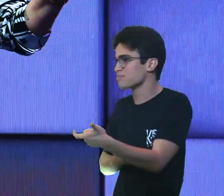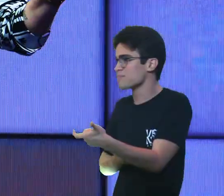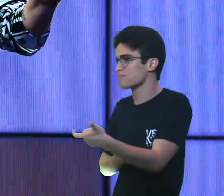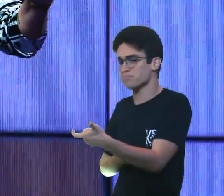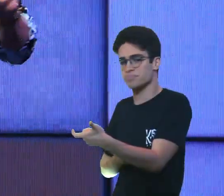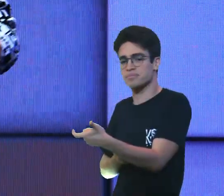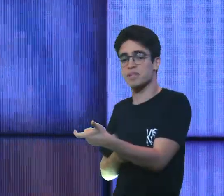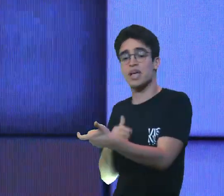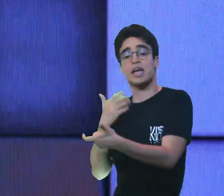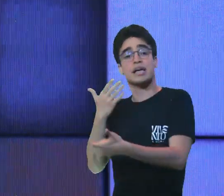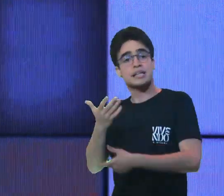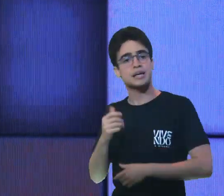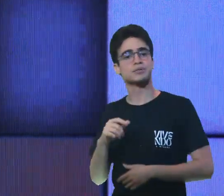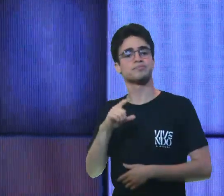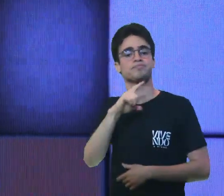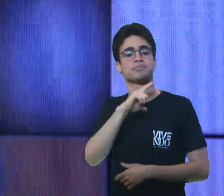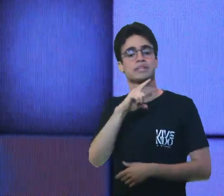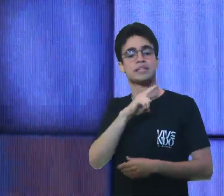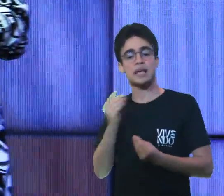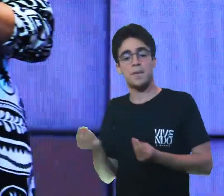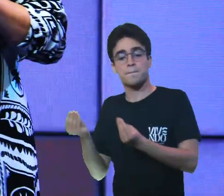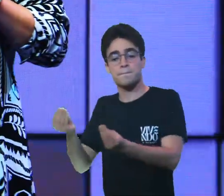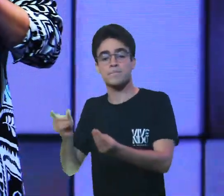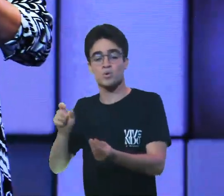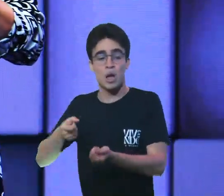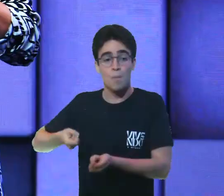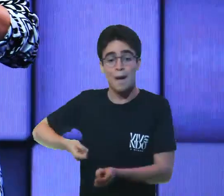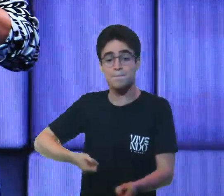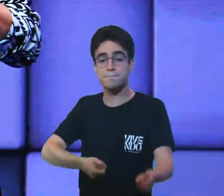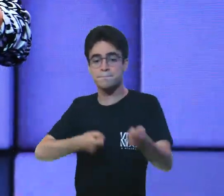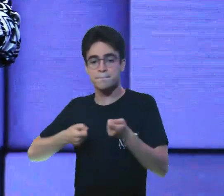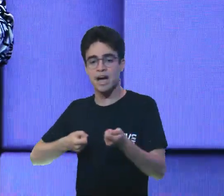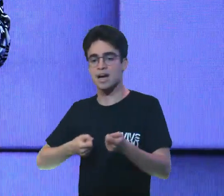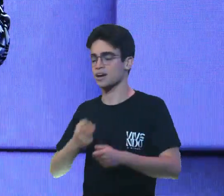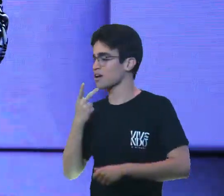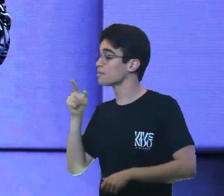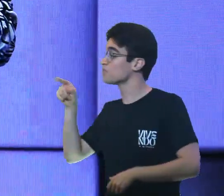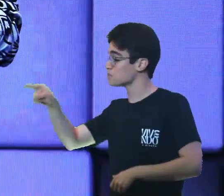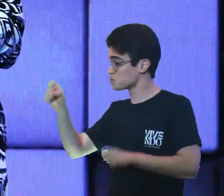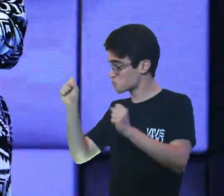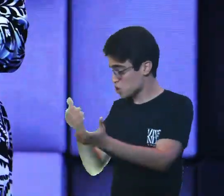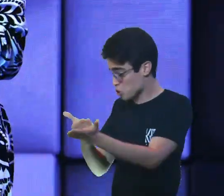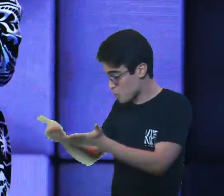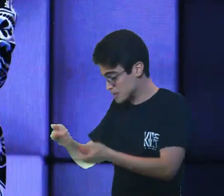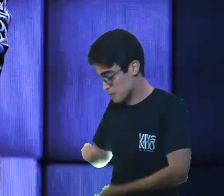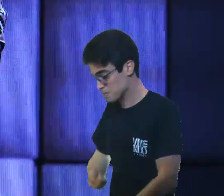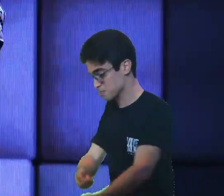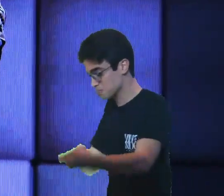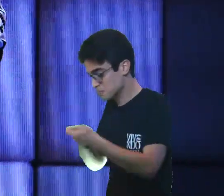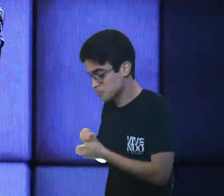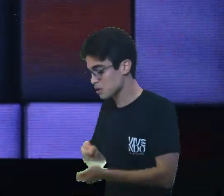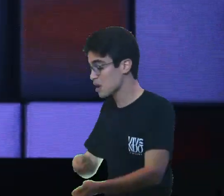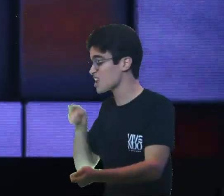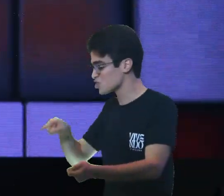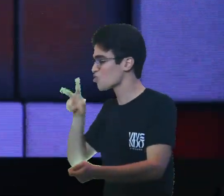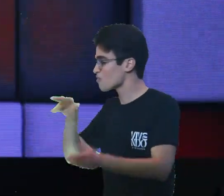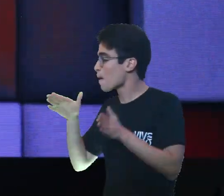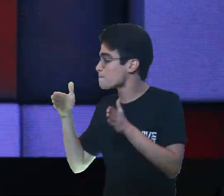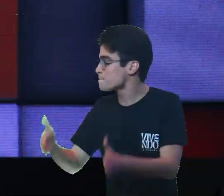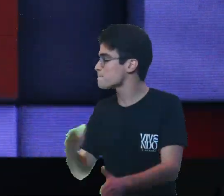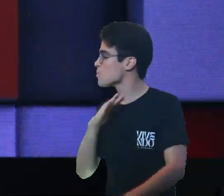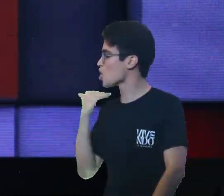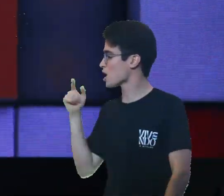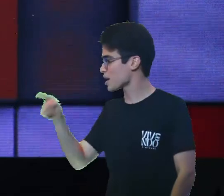Entregam para o nosso irmão uma pá e dizem para ele: comece a cavar a sua própria cova. E quando